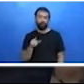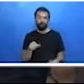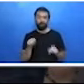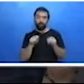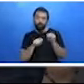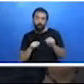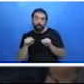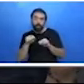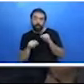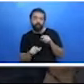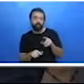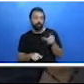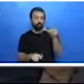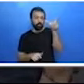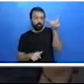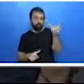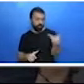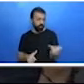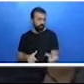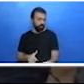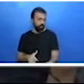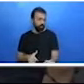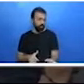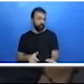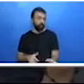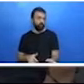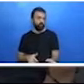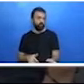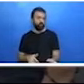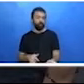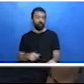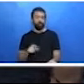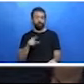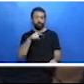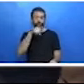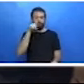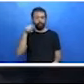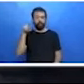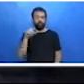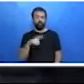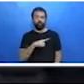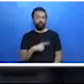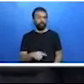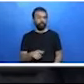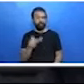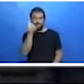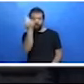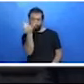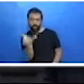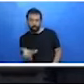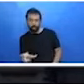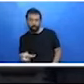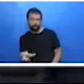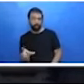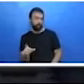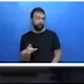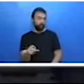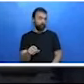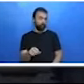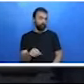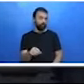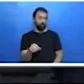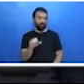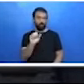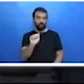você separar, ó. Aqui, nessas duas colunas, as que tem tio. Nessas duas, as que tem a vogal mais